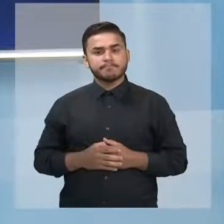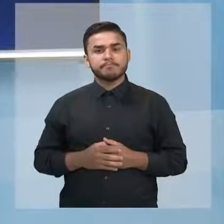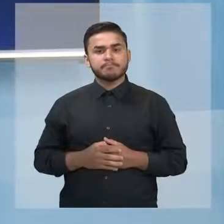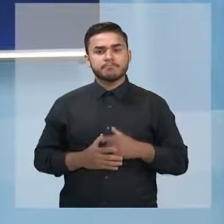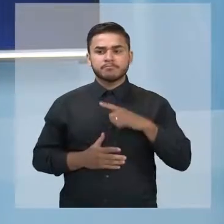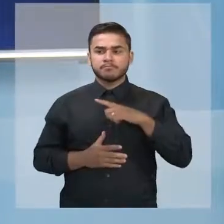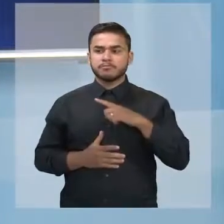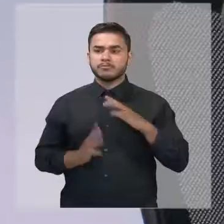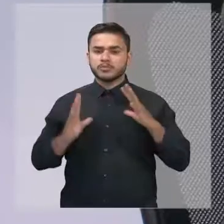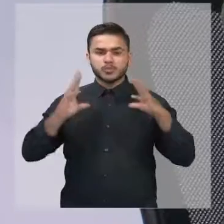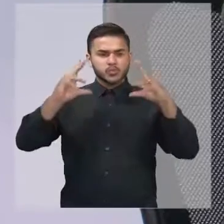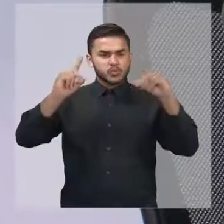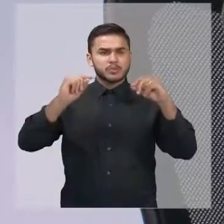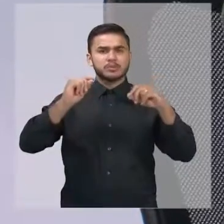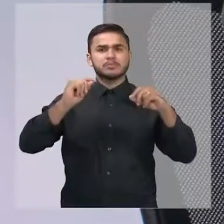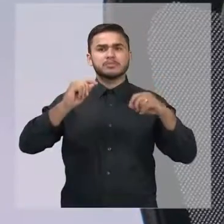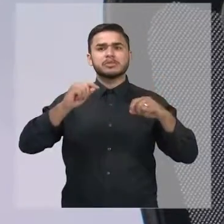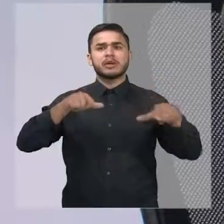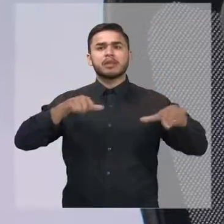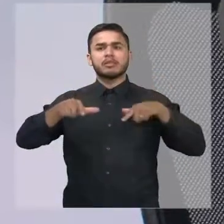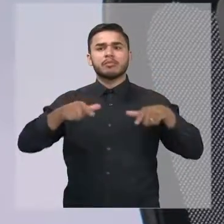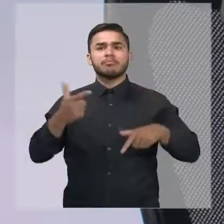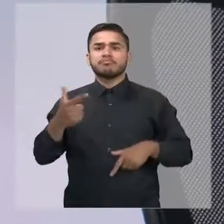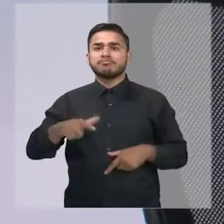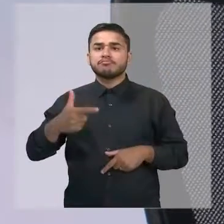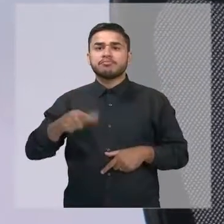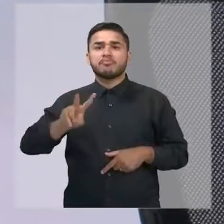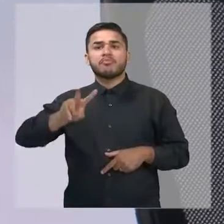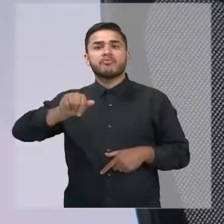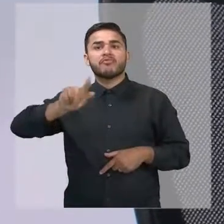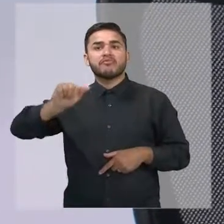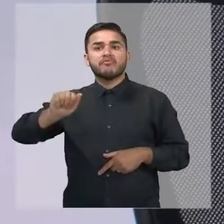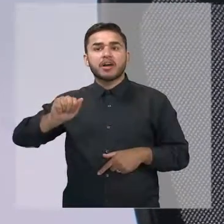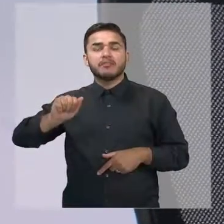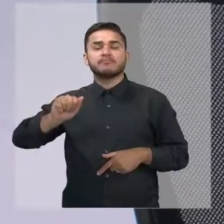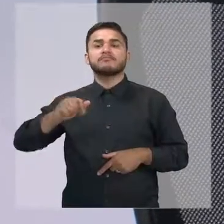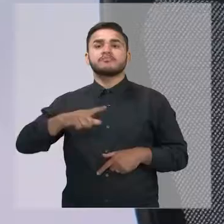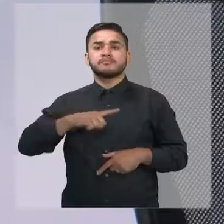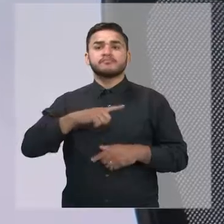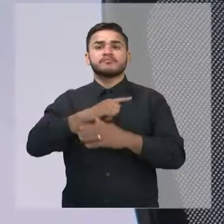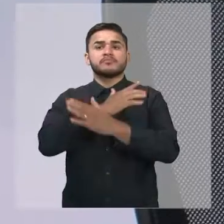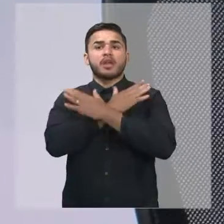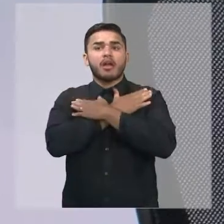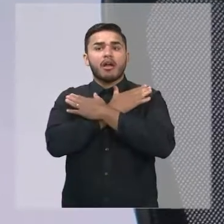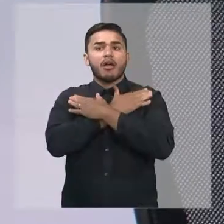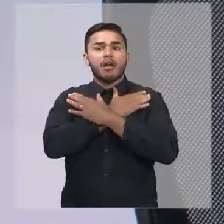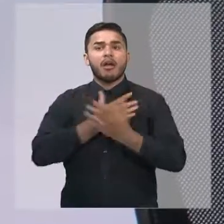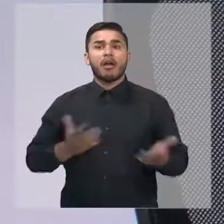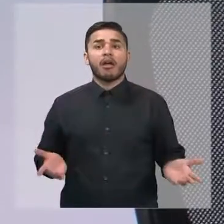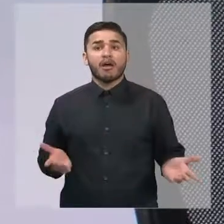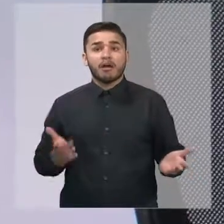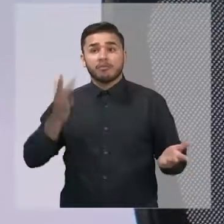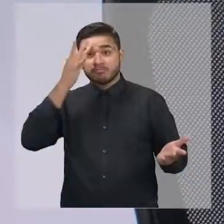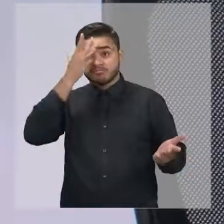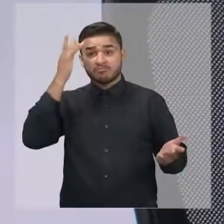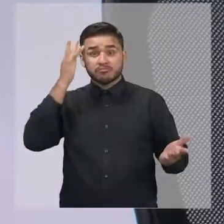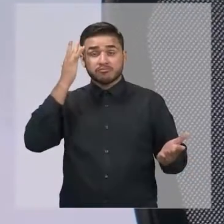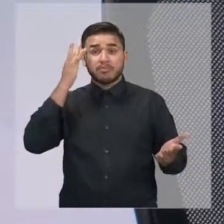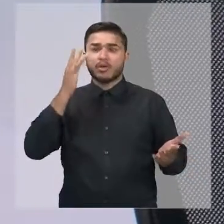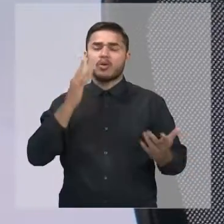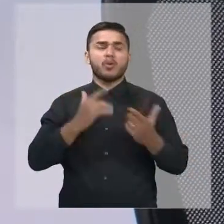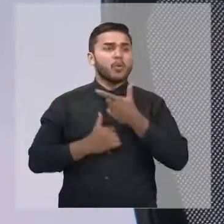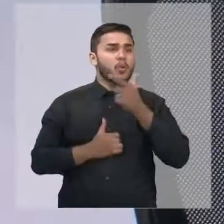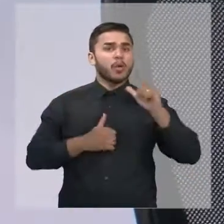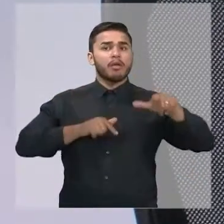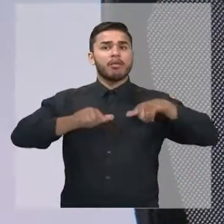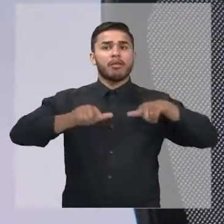assim, definidos, enfim. Olha, vou fazer uma comparação, porque se a gente... Você nota